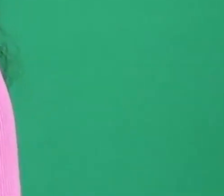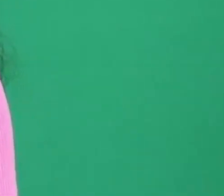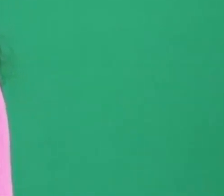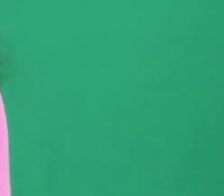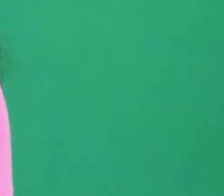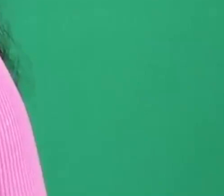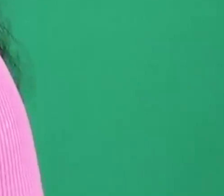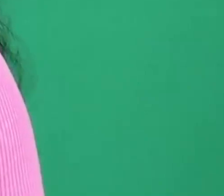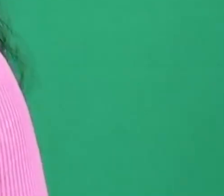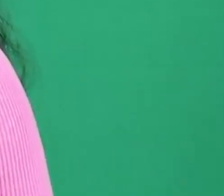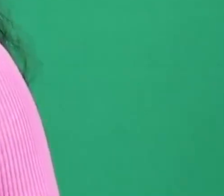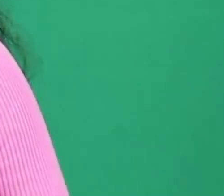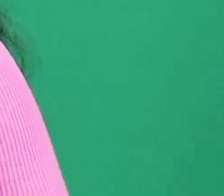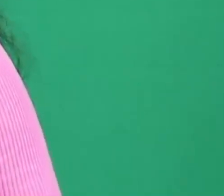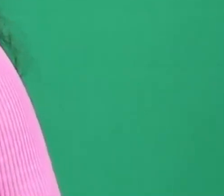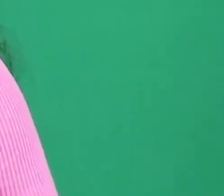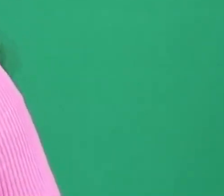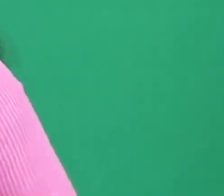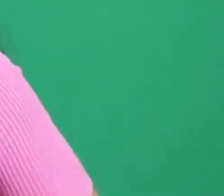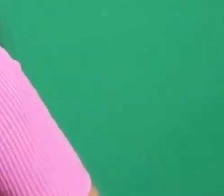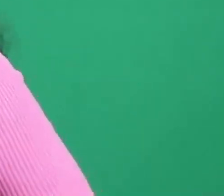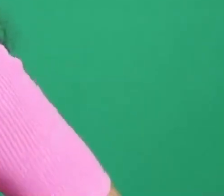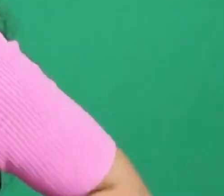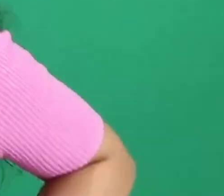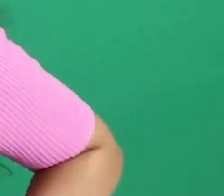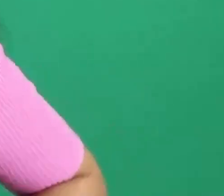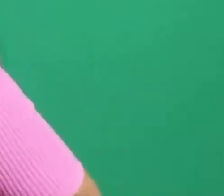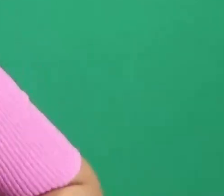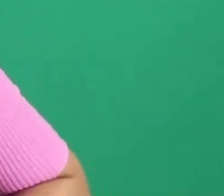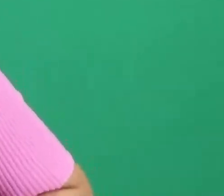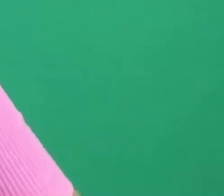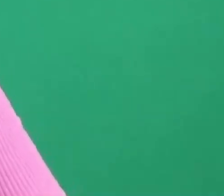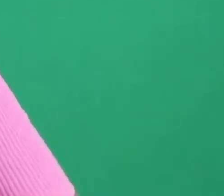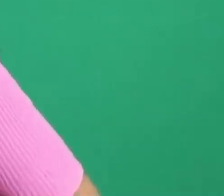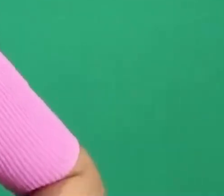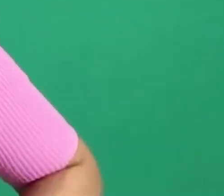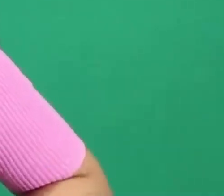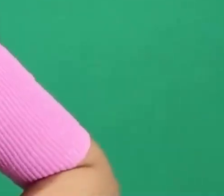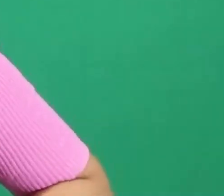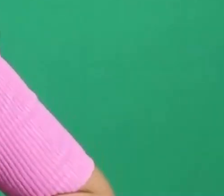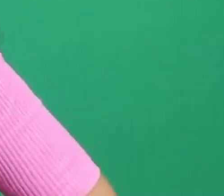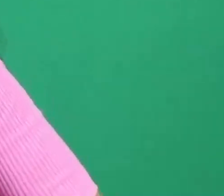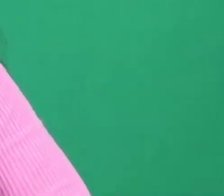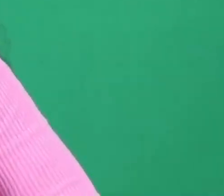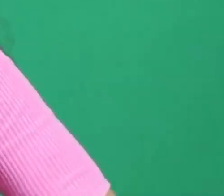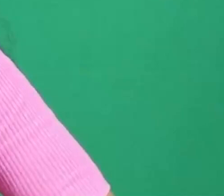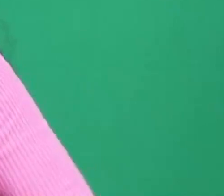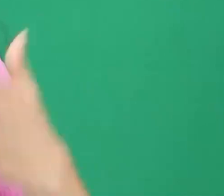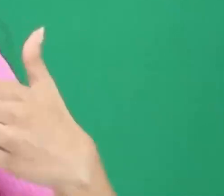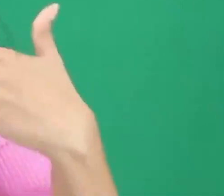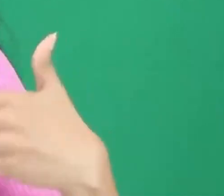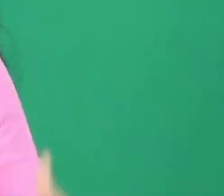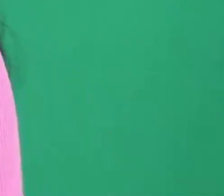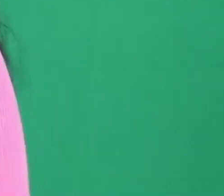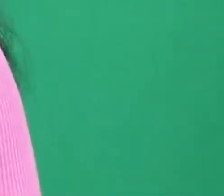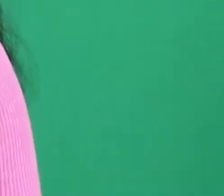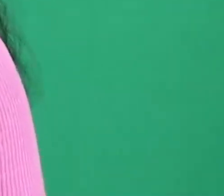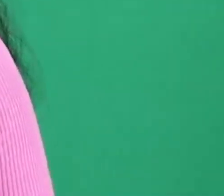saber mais? Quem não quer trocar? É mesmo? Faz o final. Então, faz o final aqui, Oni, chamando